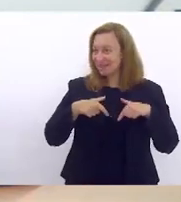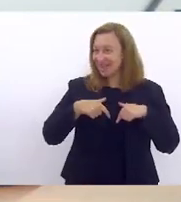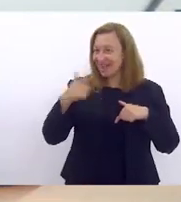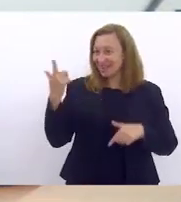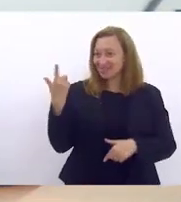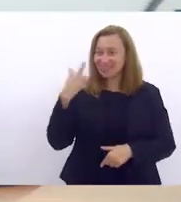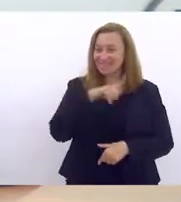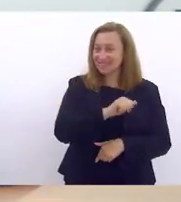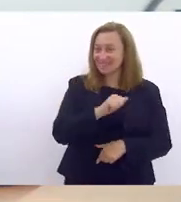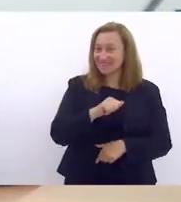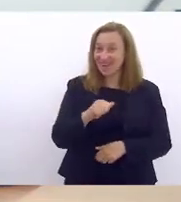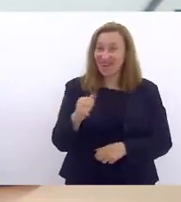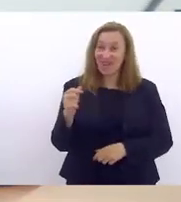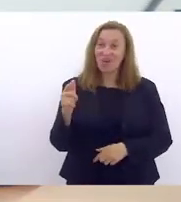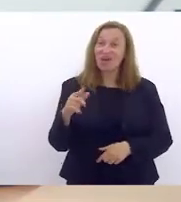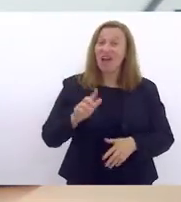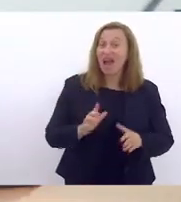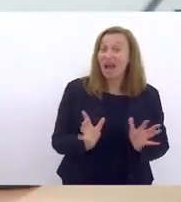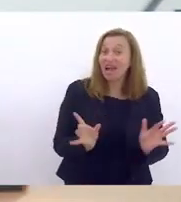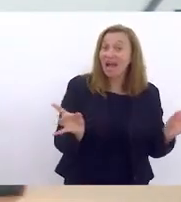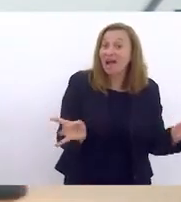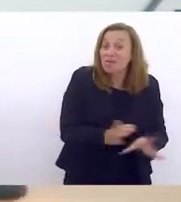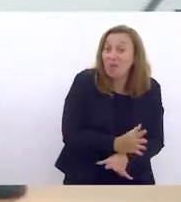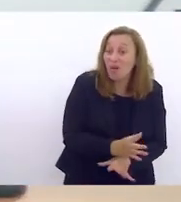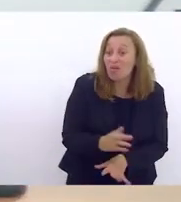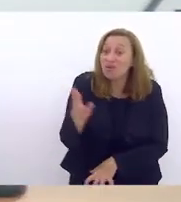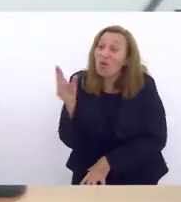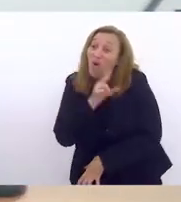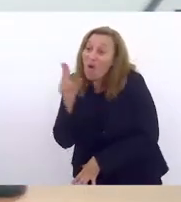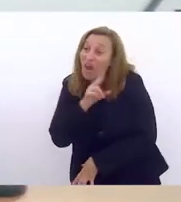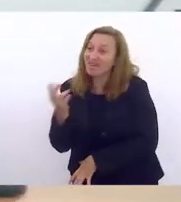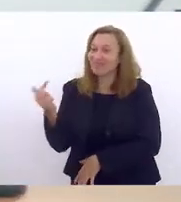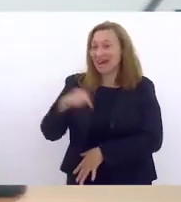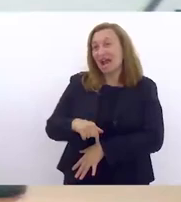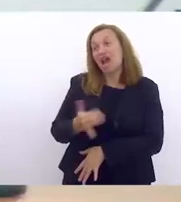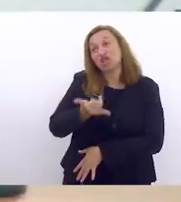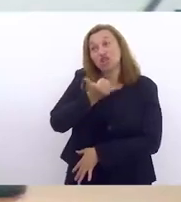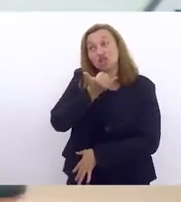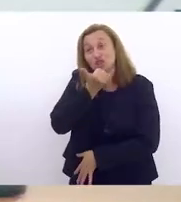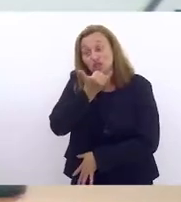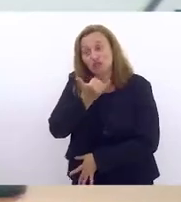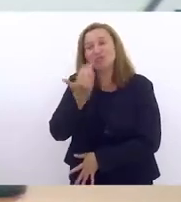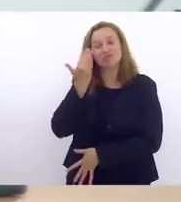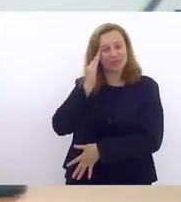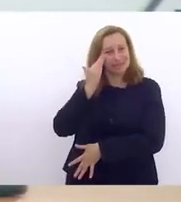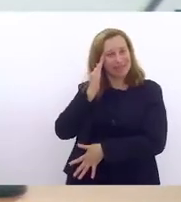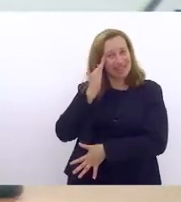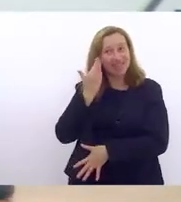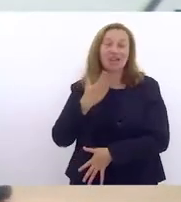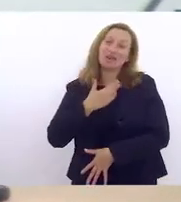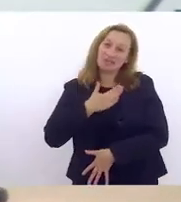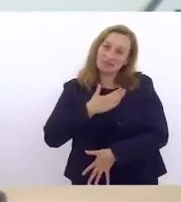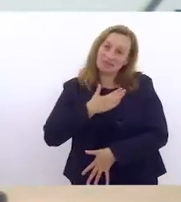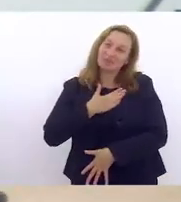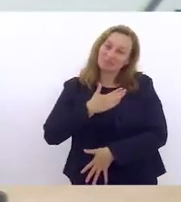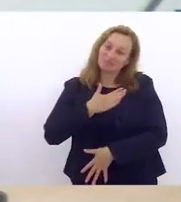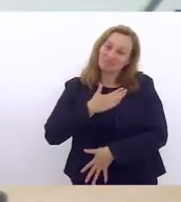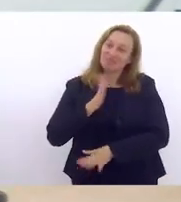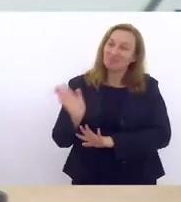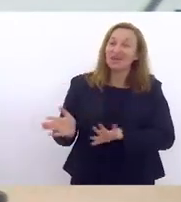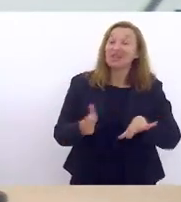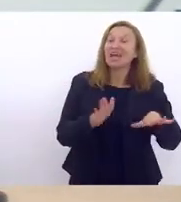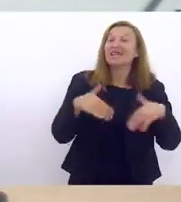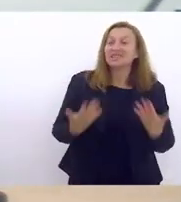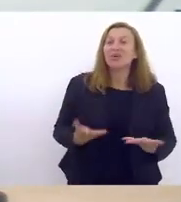cá. Então, espero que isso justifique. Justifique não, isso não justifica, mas que vocês entendam, pelo menos, o meu lado. Mas, como